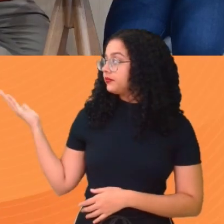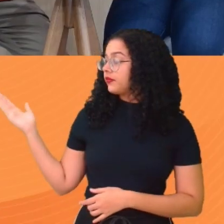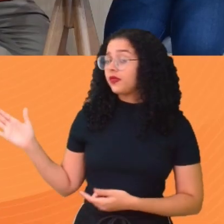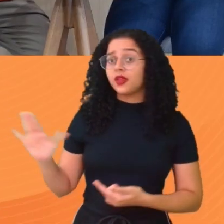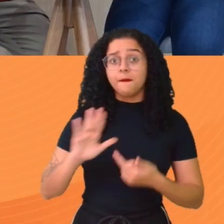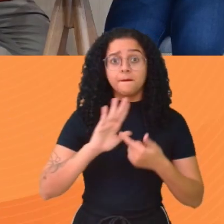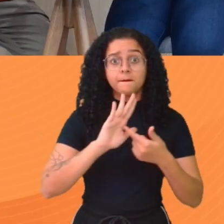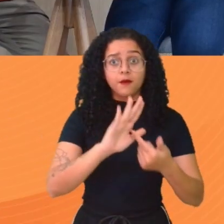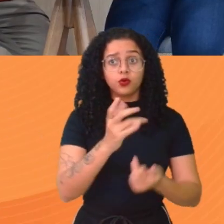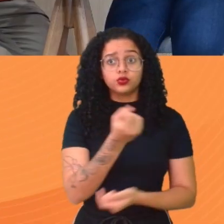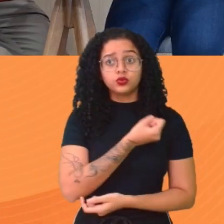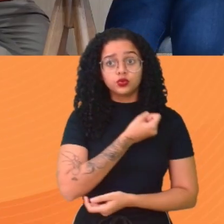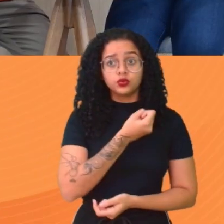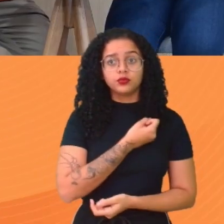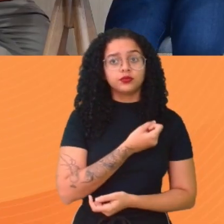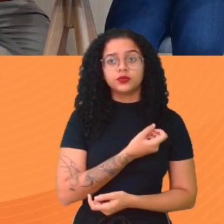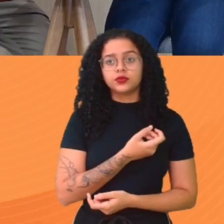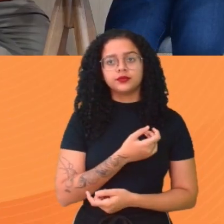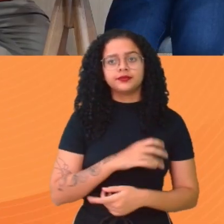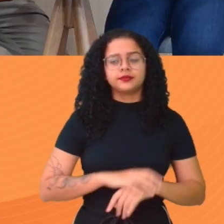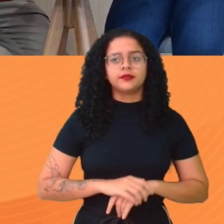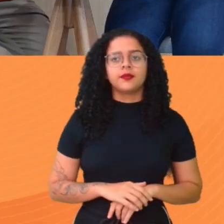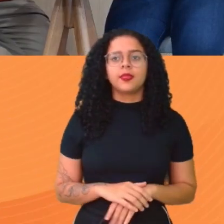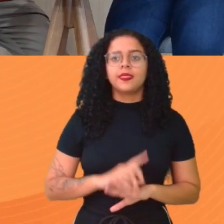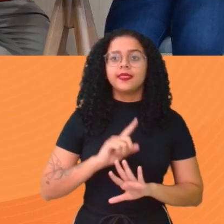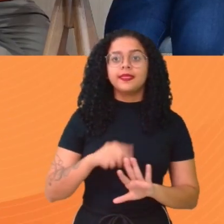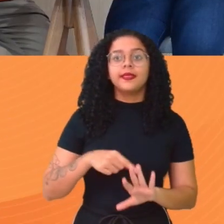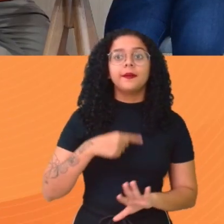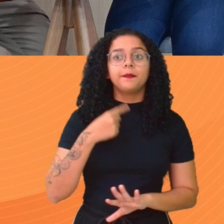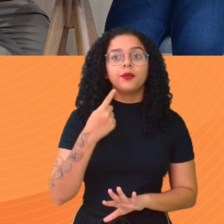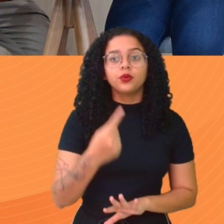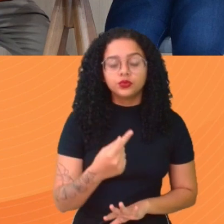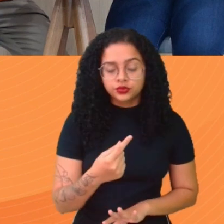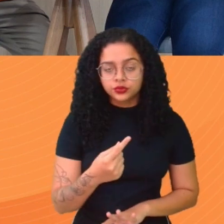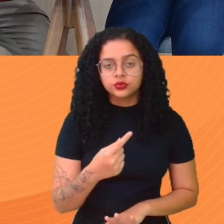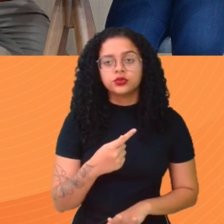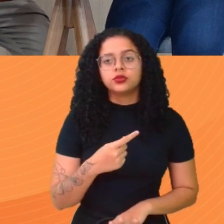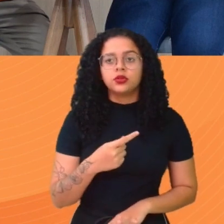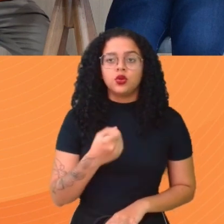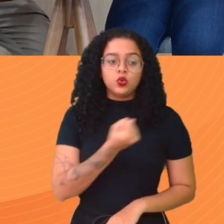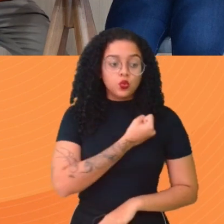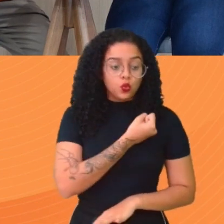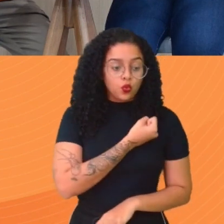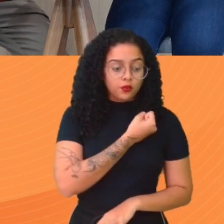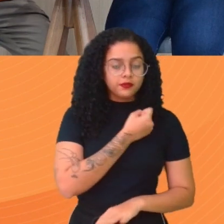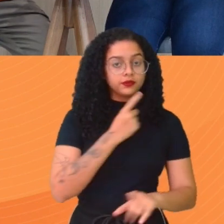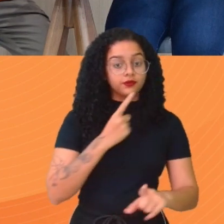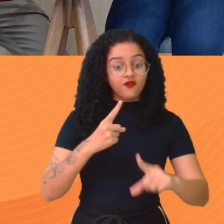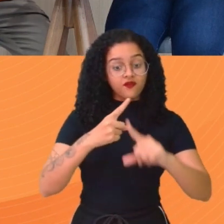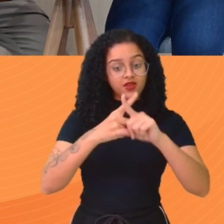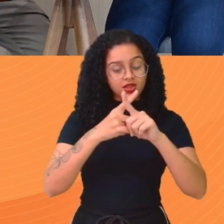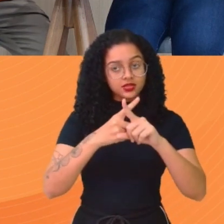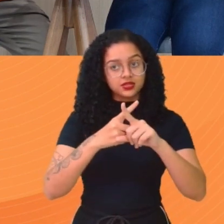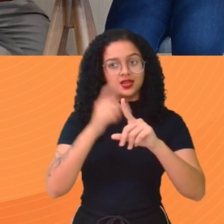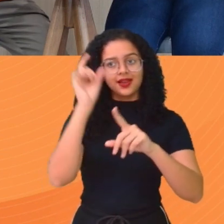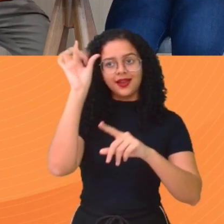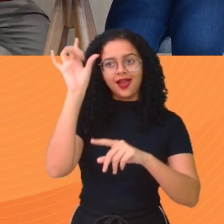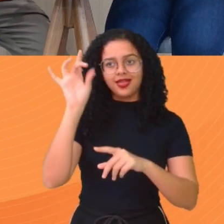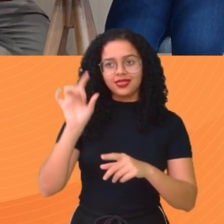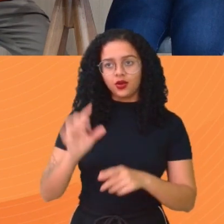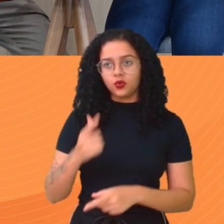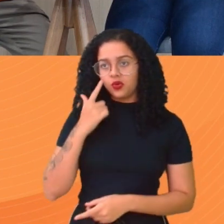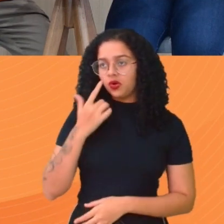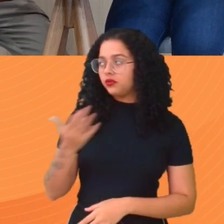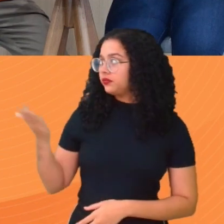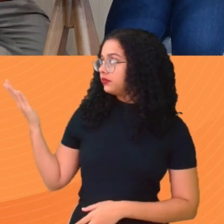de um determinado número. Então, informe o número. Depois, o que é que a gente vai fazer? A gente vai pegar aquele número e multiplicar por cada um daqueles